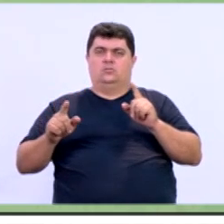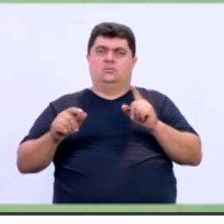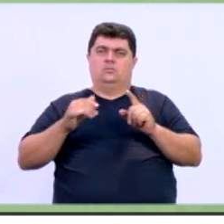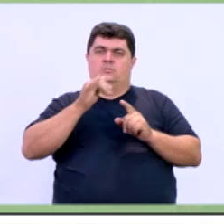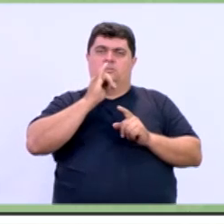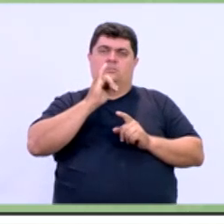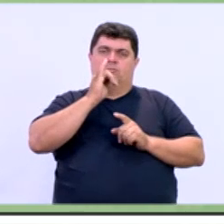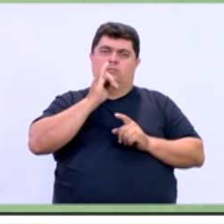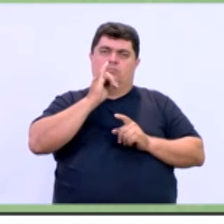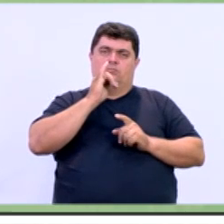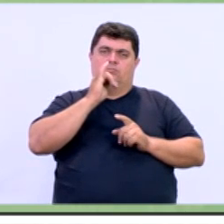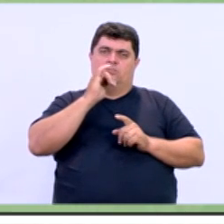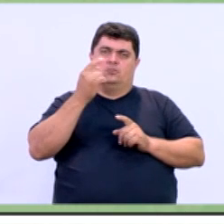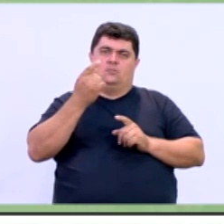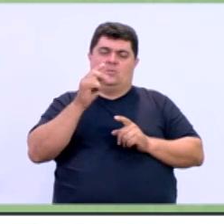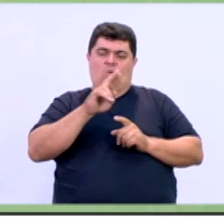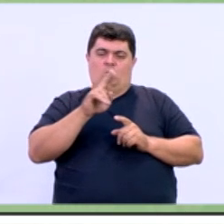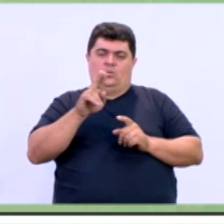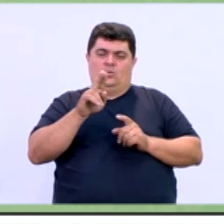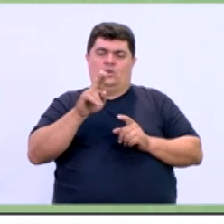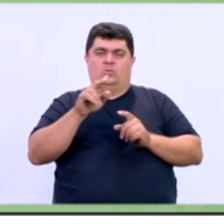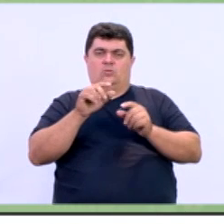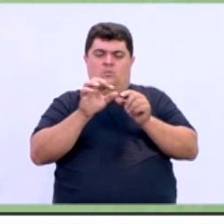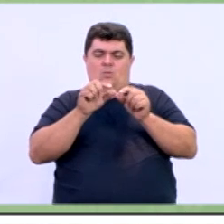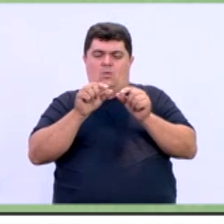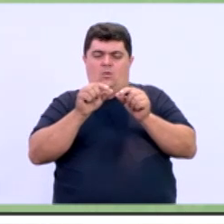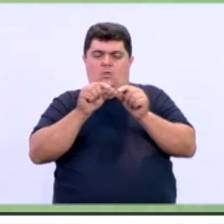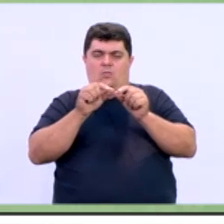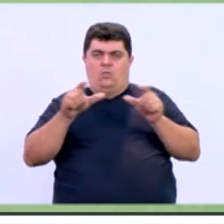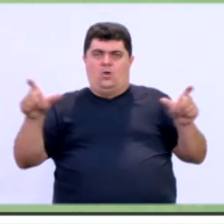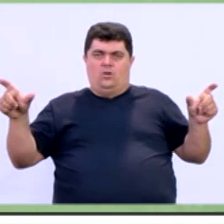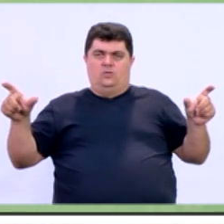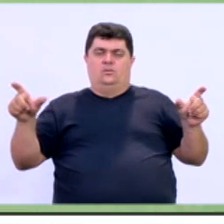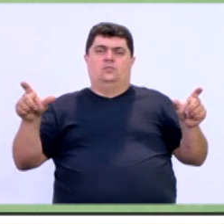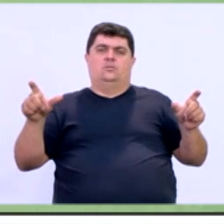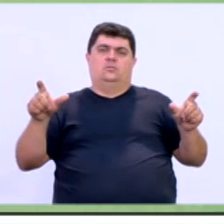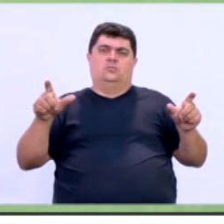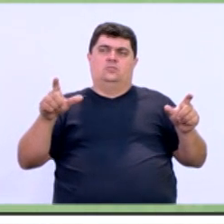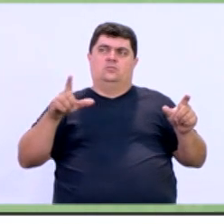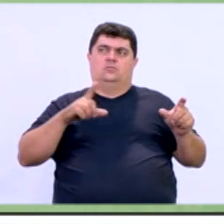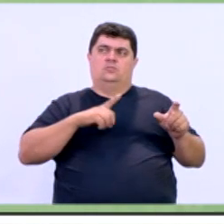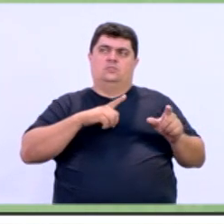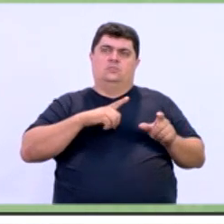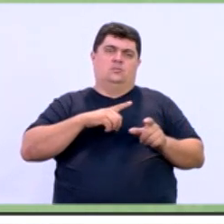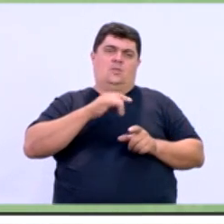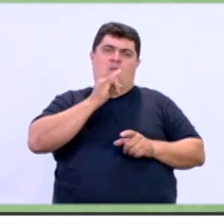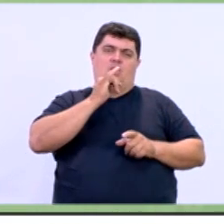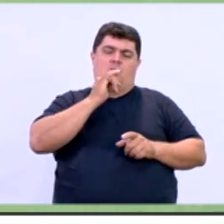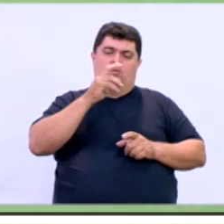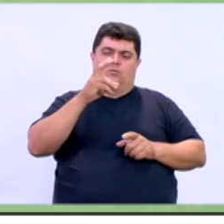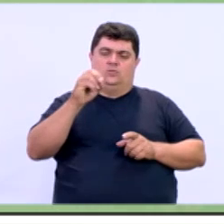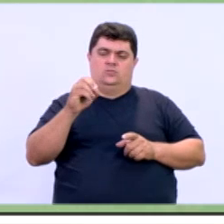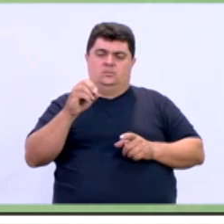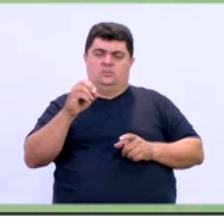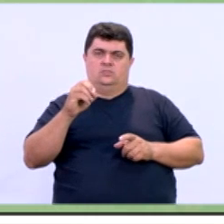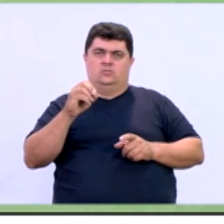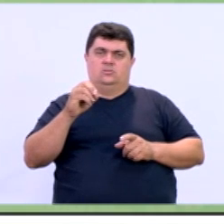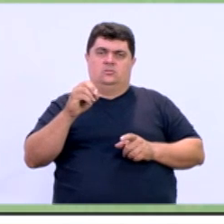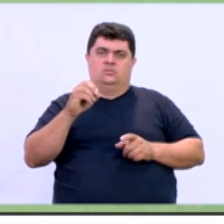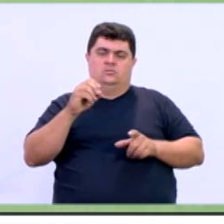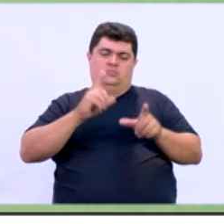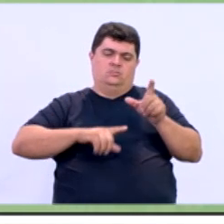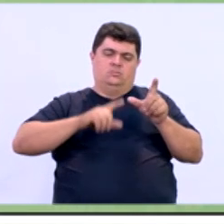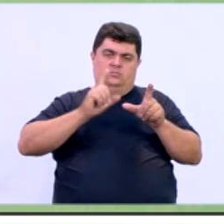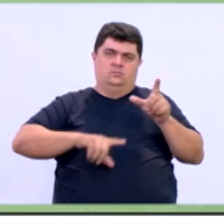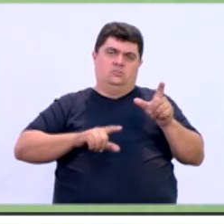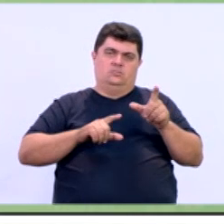eu posso colocar um nome composto, que eu falo que eu recebo 50 caracteres, mas no formulário para